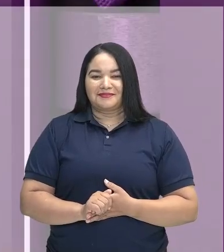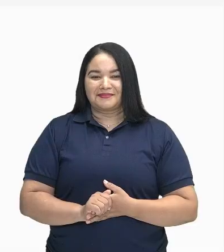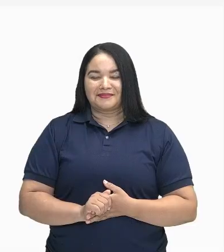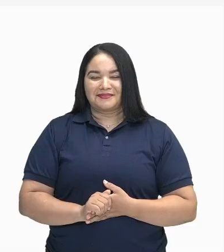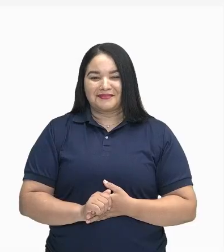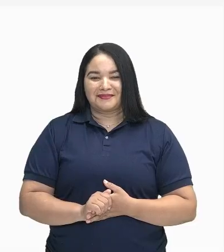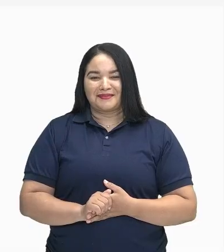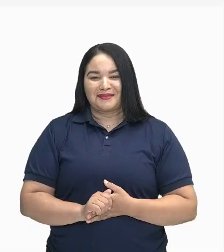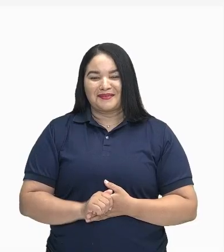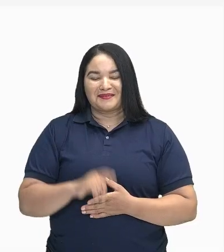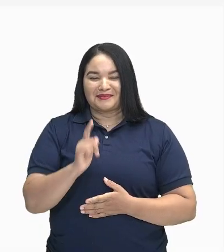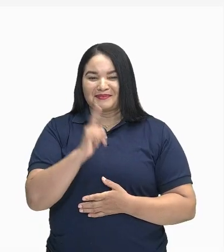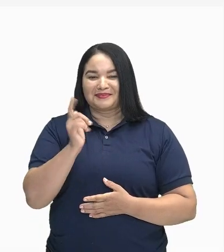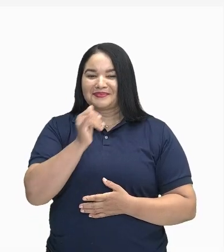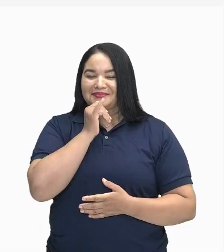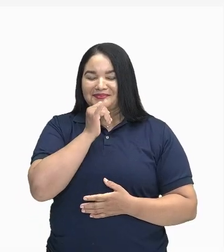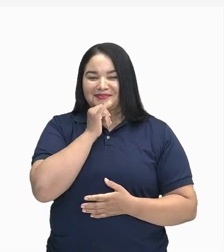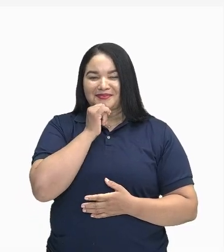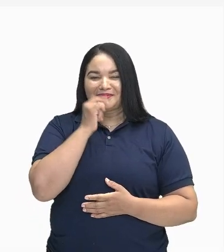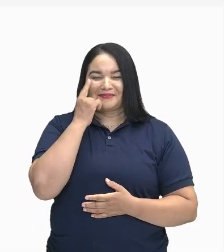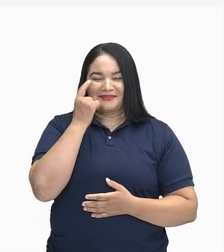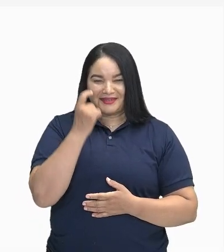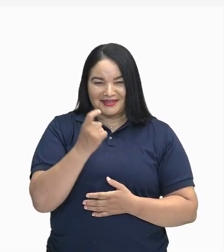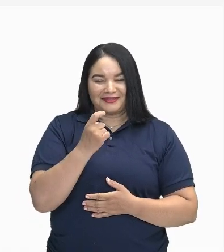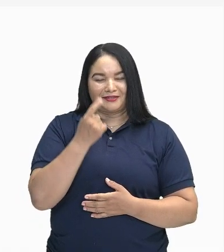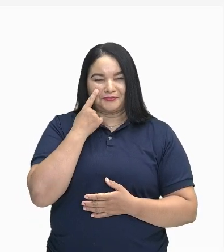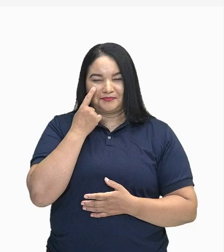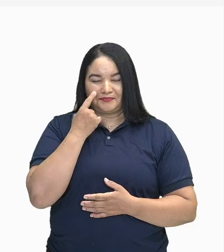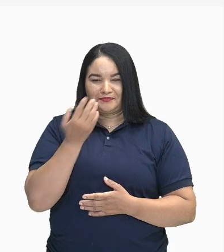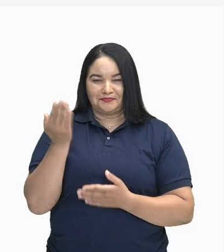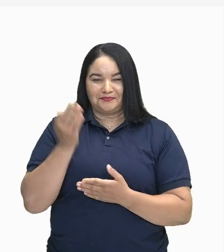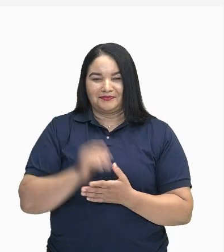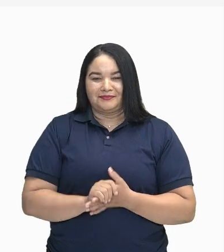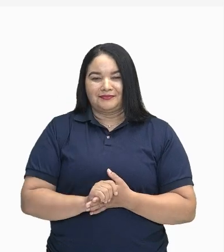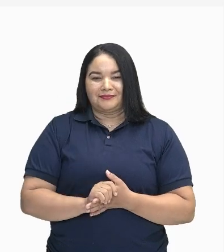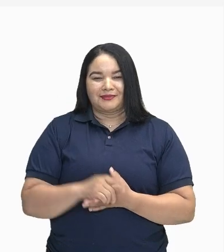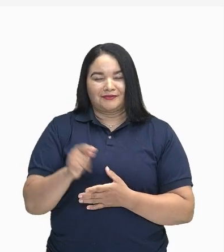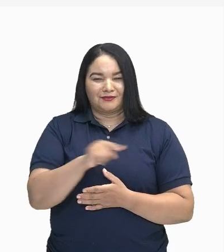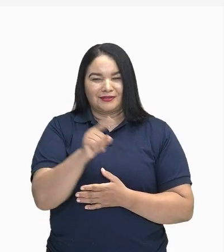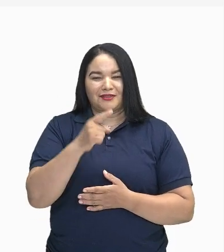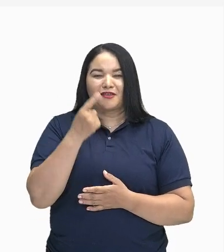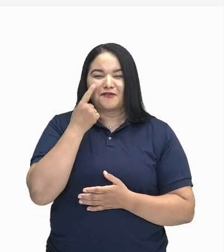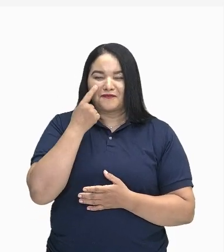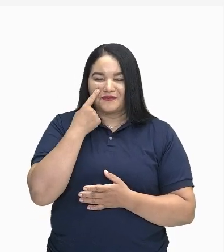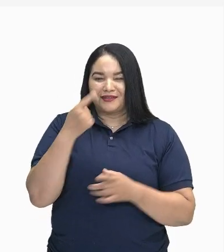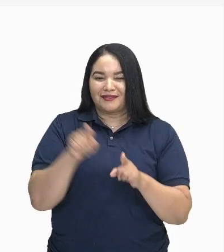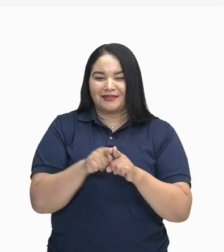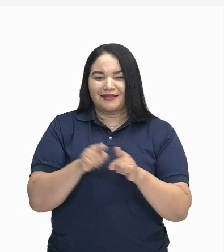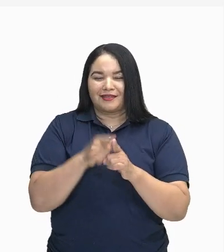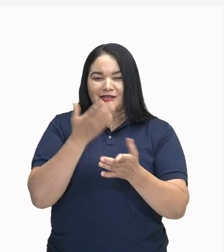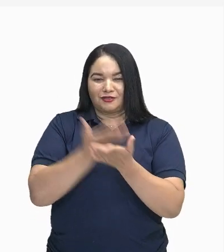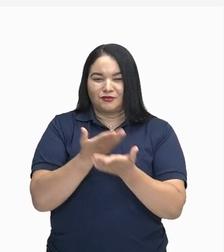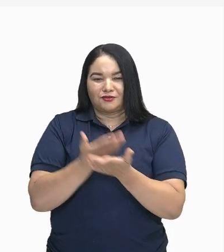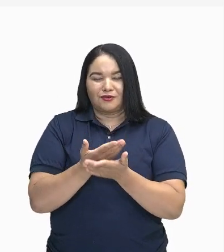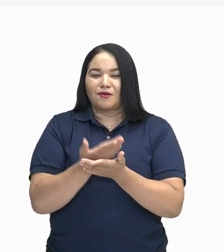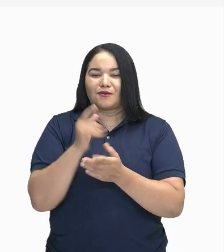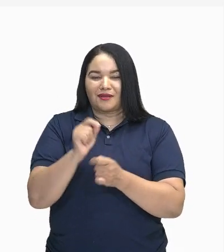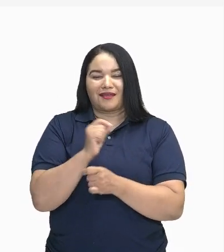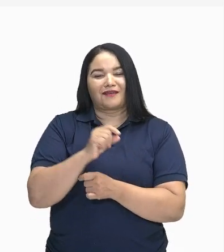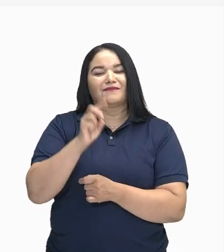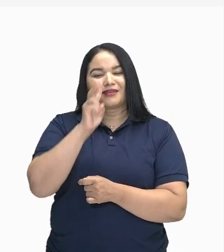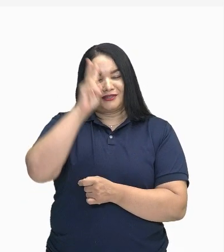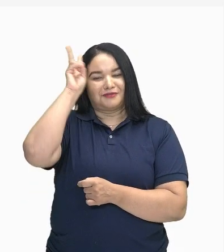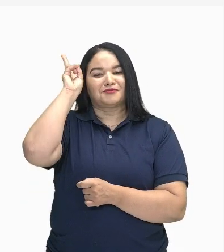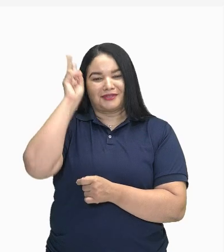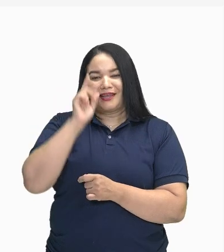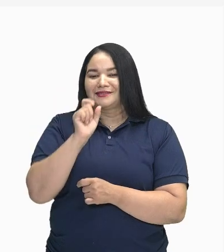interessante. Ó. Ei, quantos de vocês não vão passar aí por essa situação, né? De fazer vestibular,